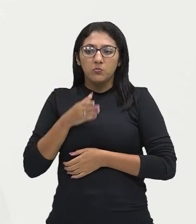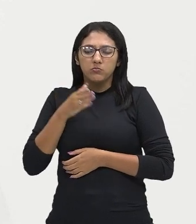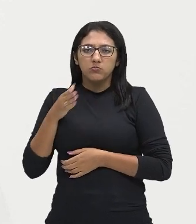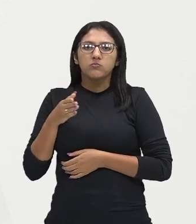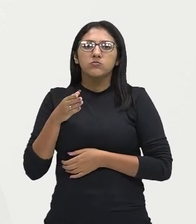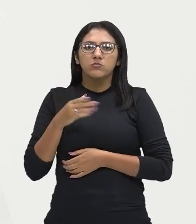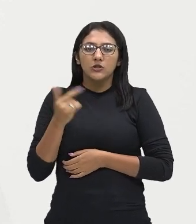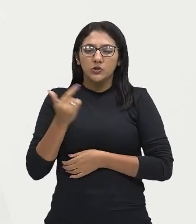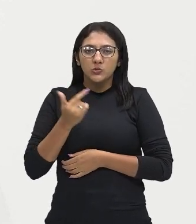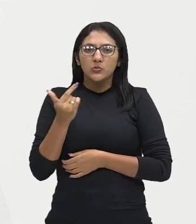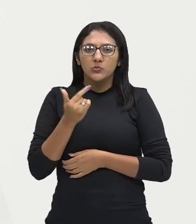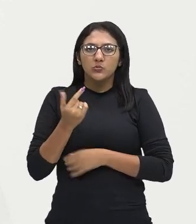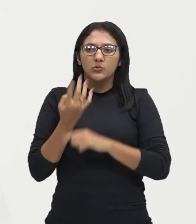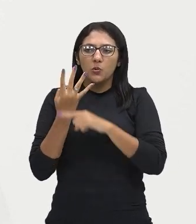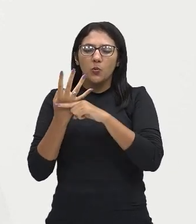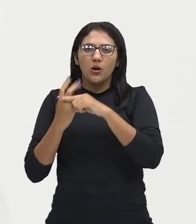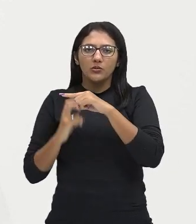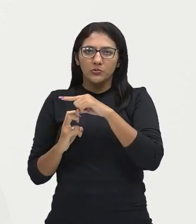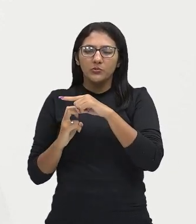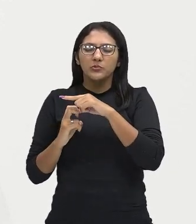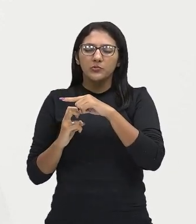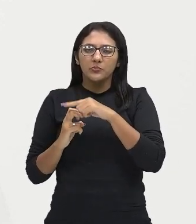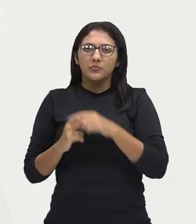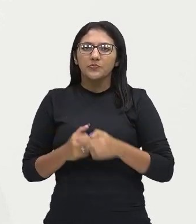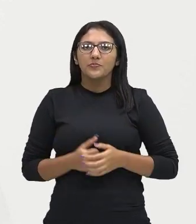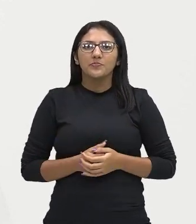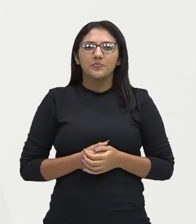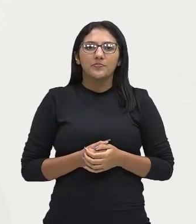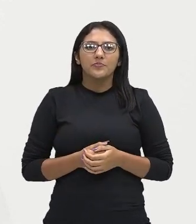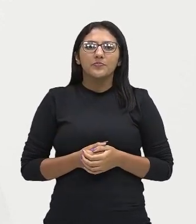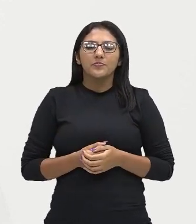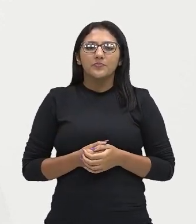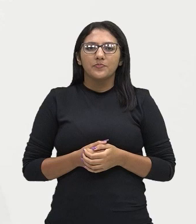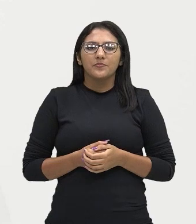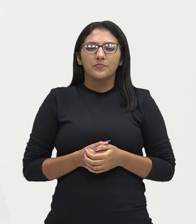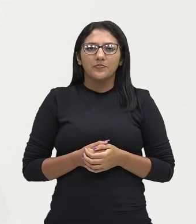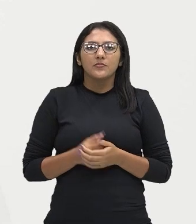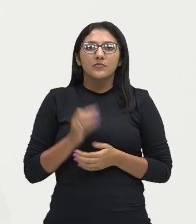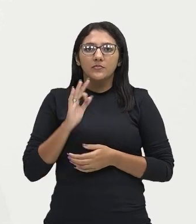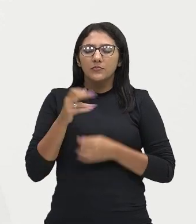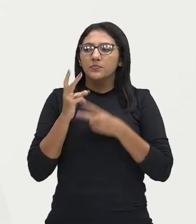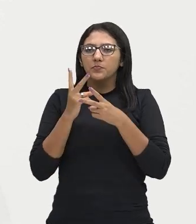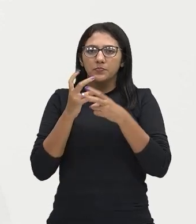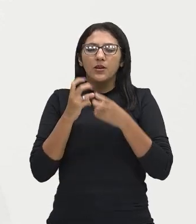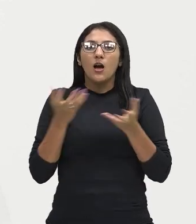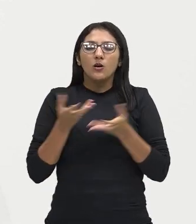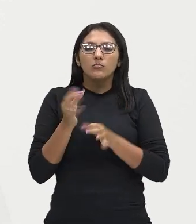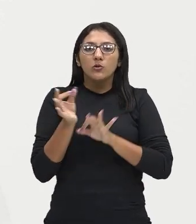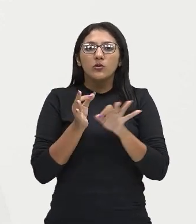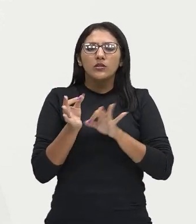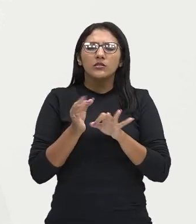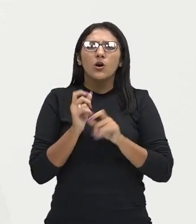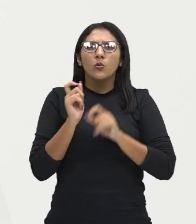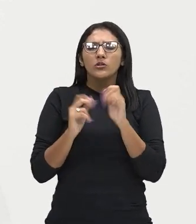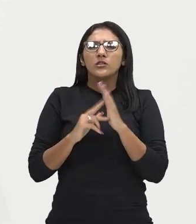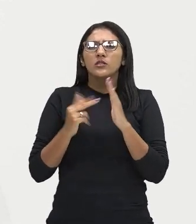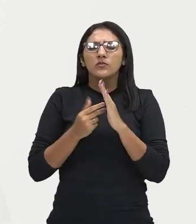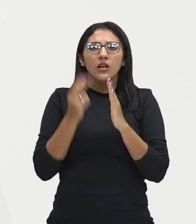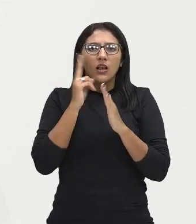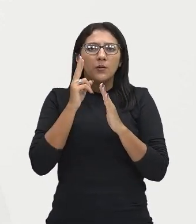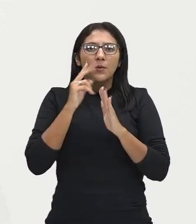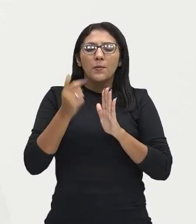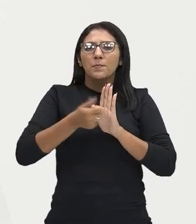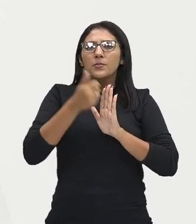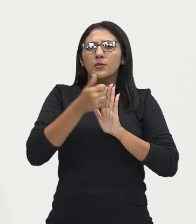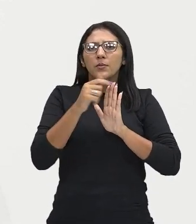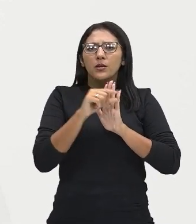primeira parte e 4/5 à segunda parte da fração, tá legal? E aí o que diz a primeira regra? A primeira regra diz